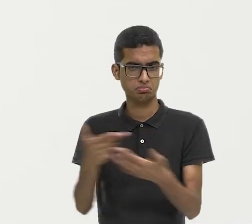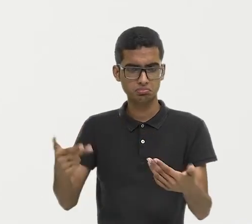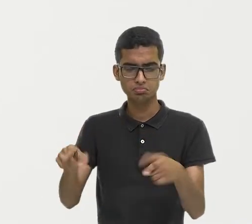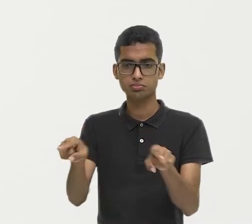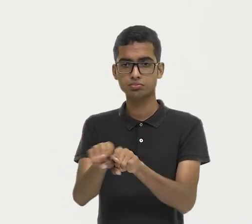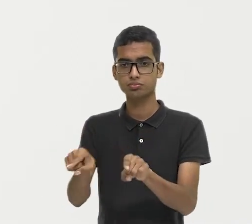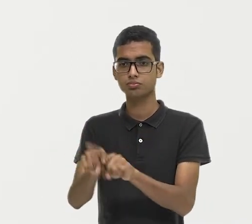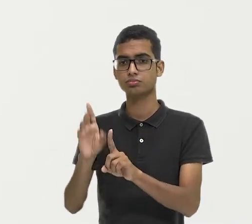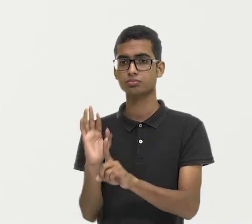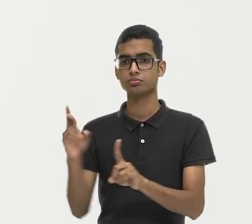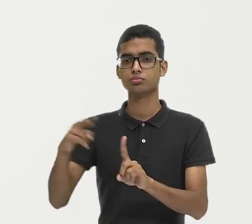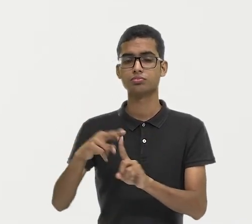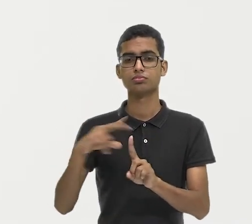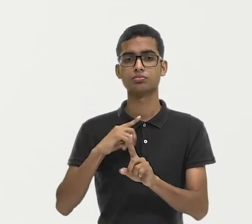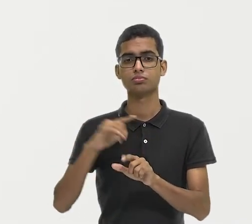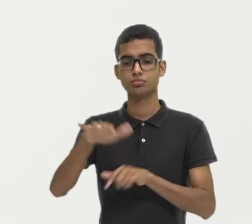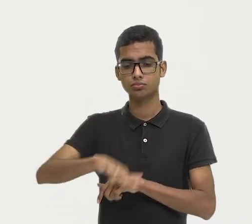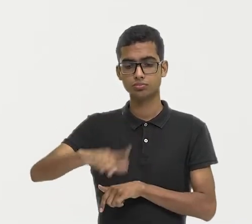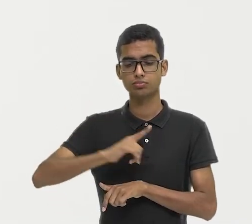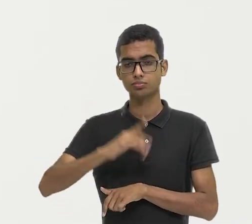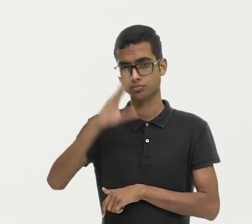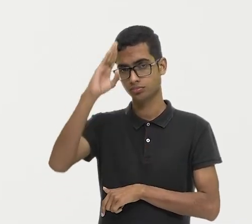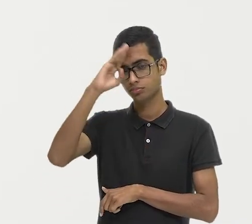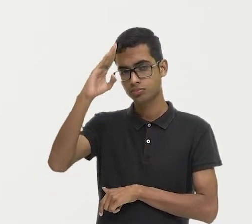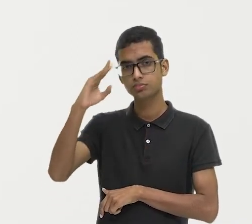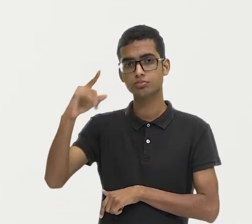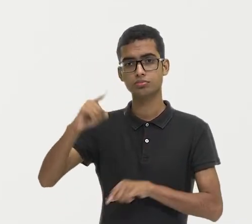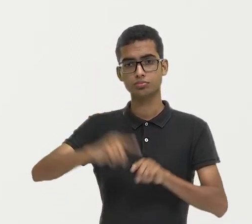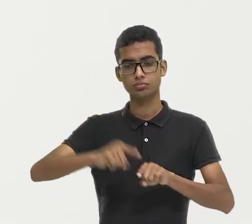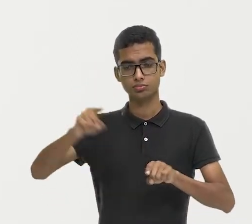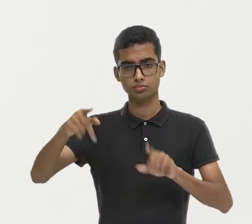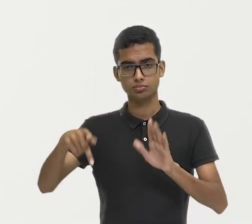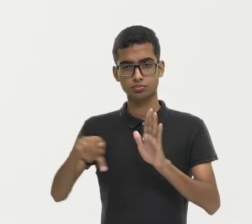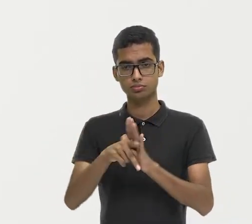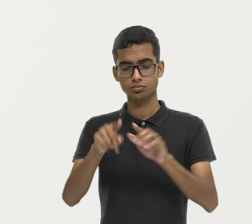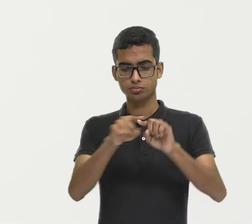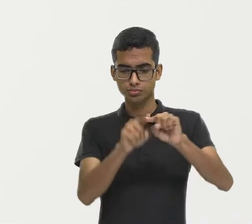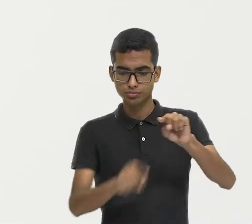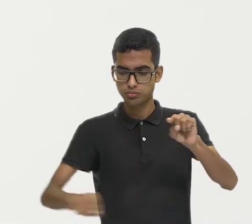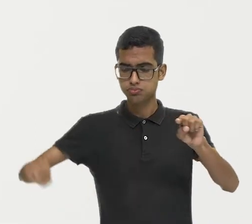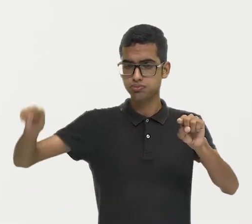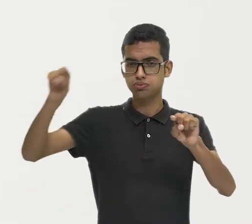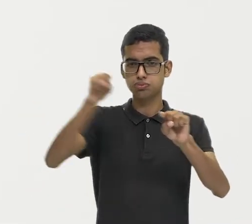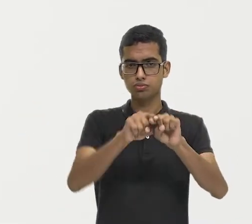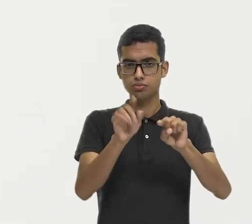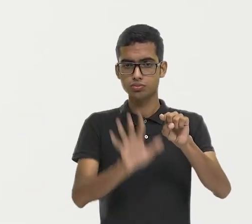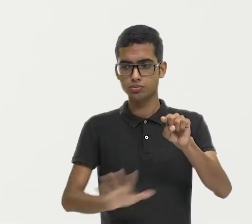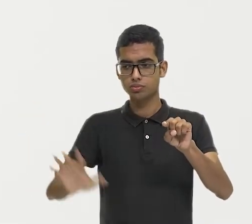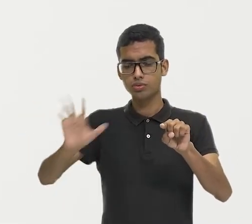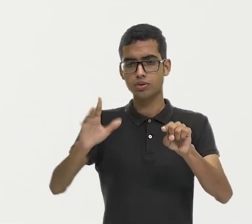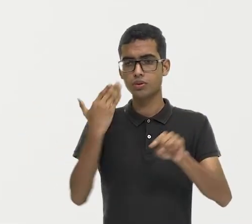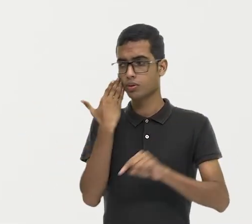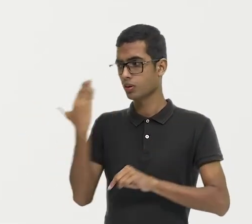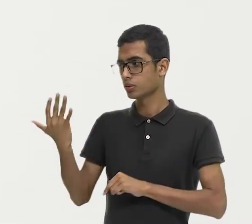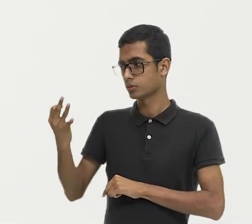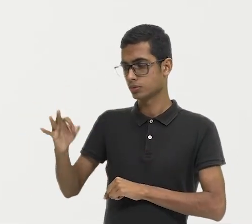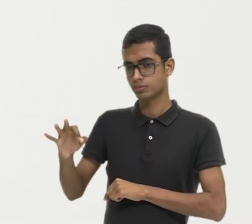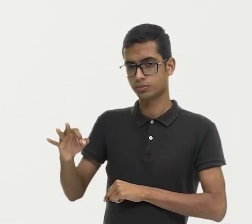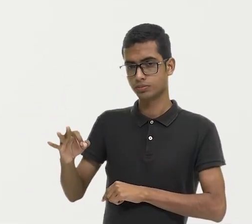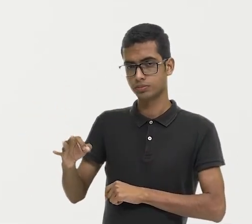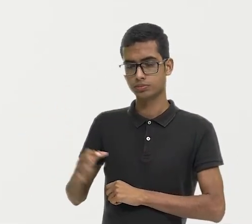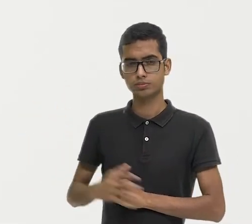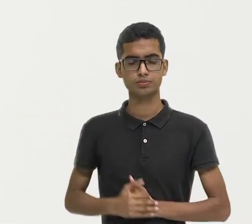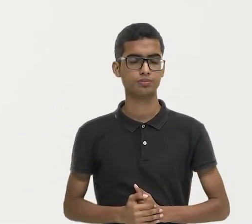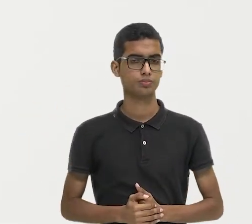vai corresponder a um setor maior no nosso gráfico de setores, tá? Que é justamente